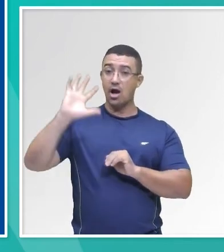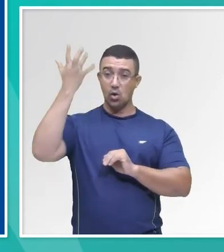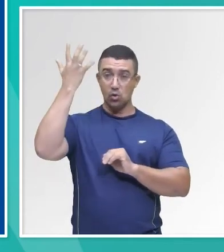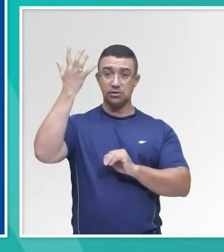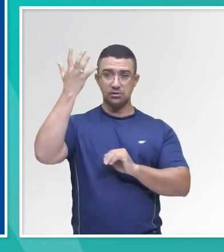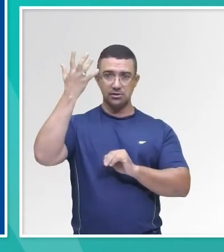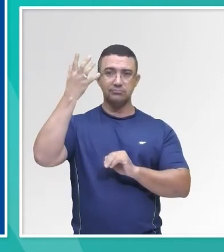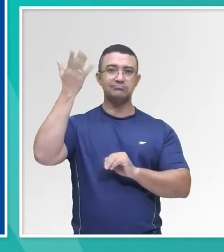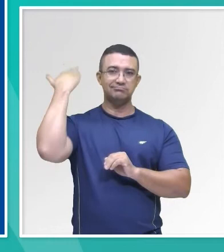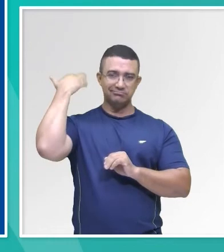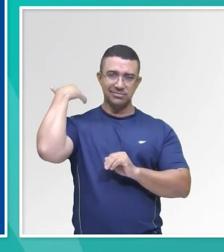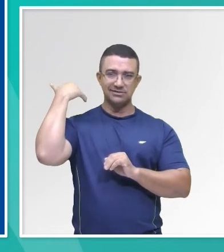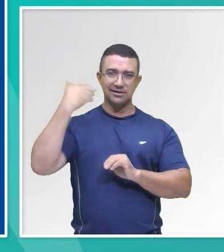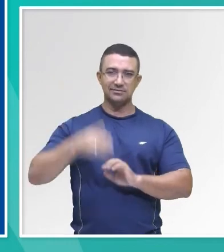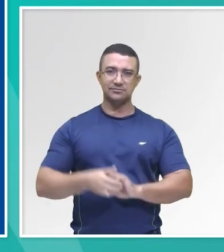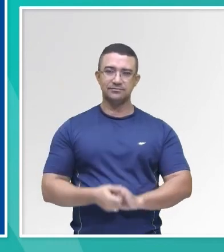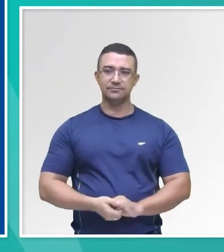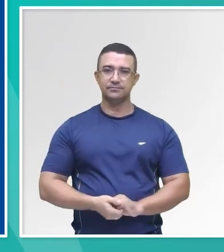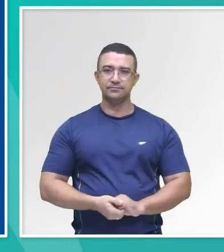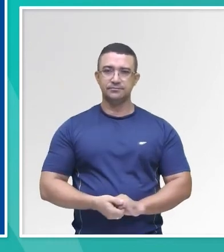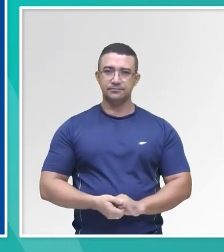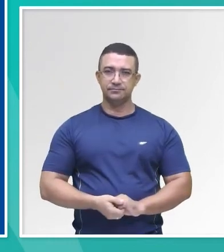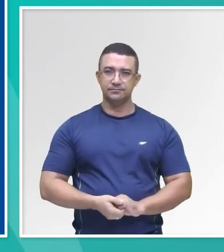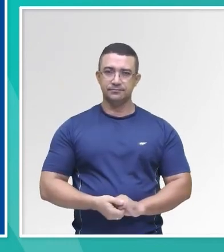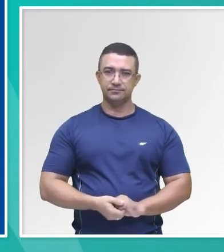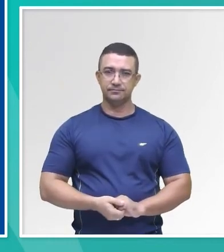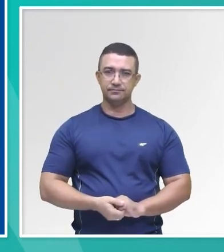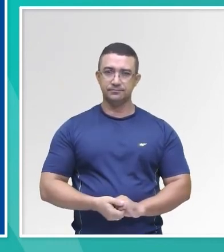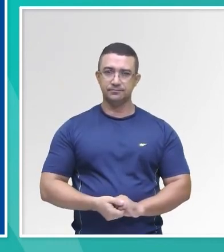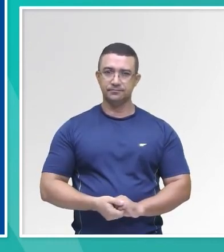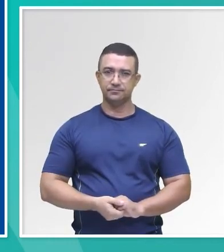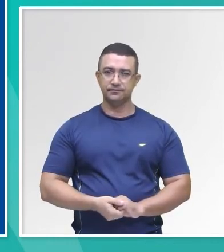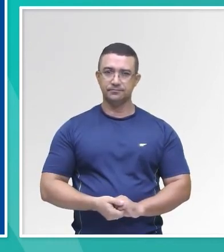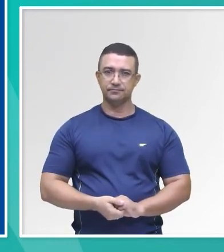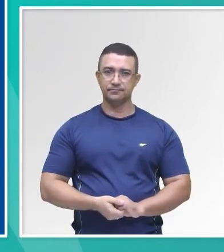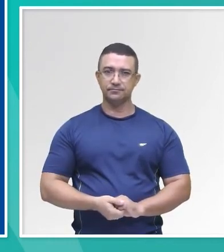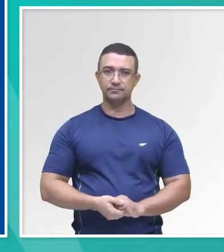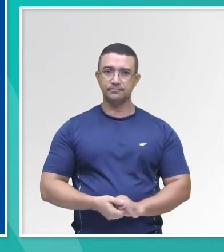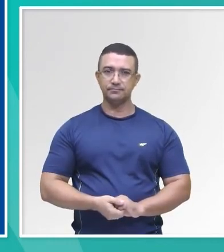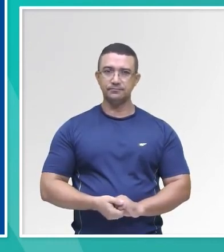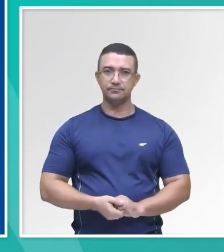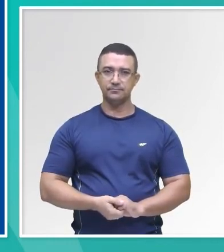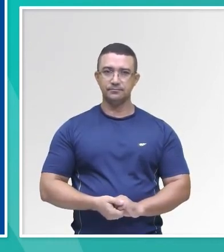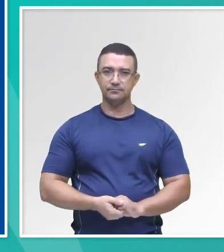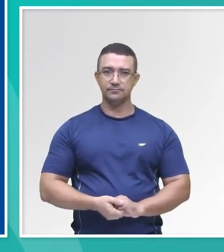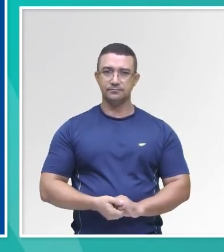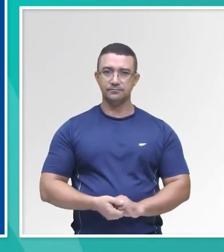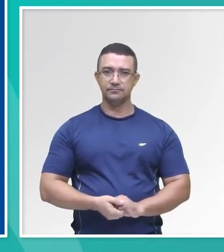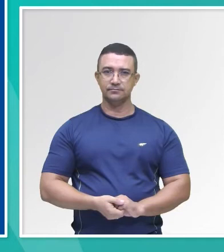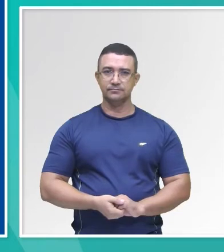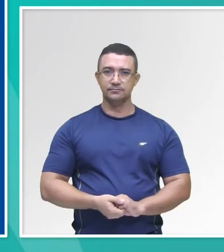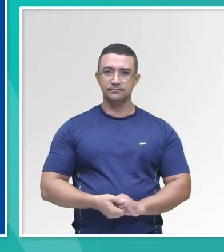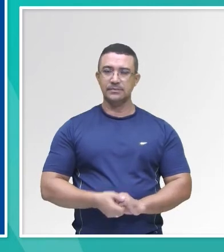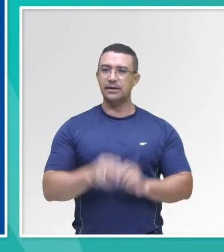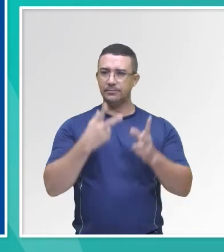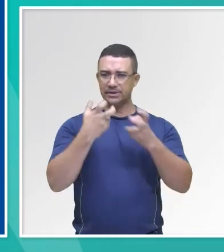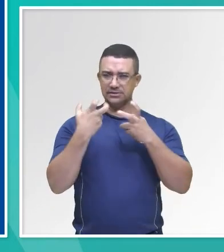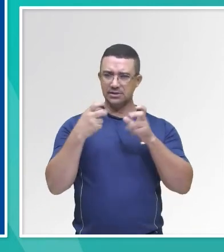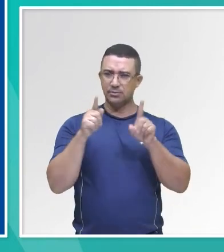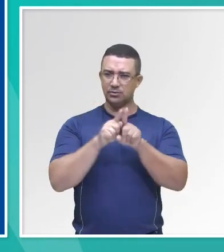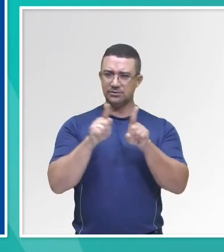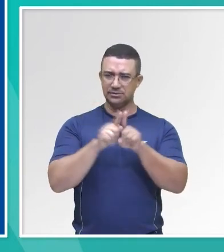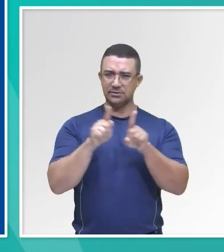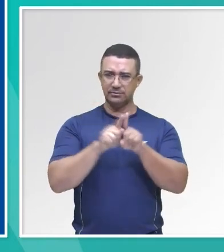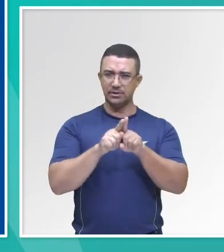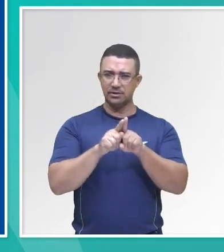no passado. Se passou, né? Então é uma história que ele conhece. Notem aí que ele